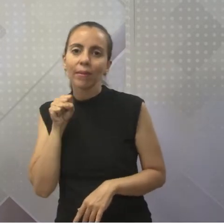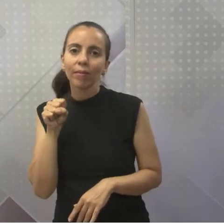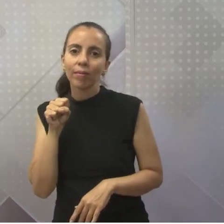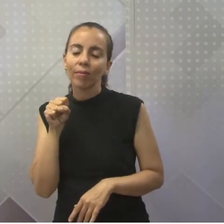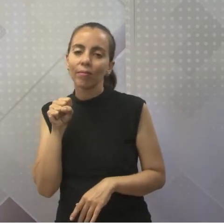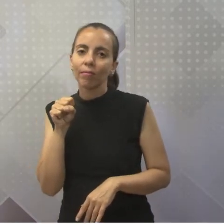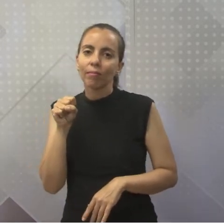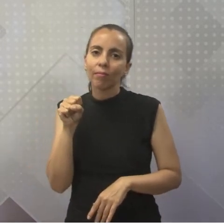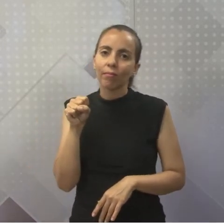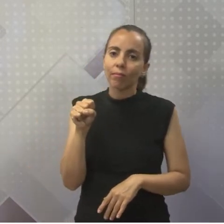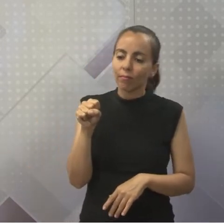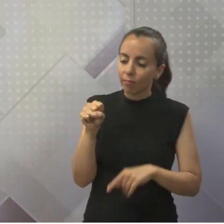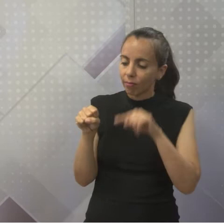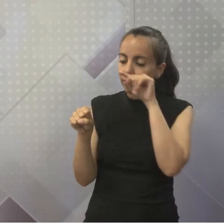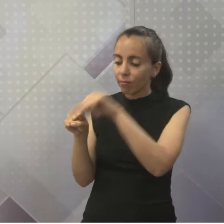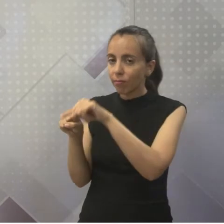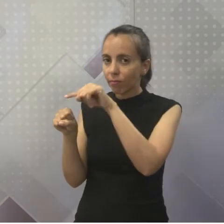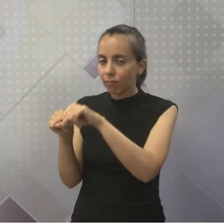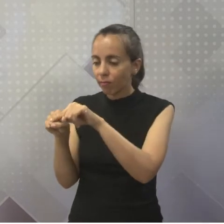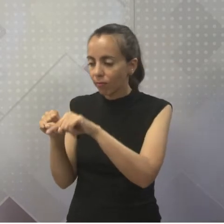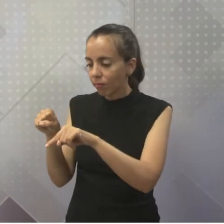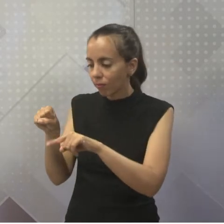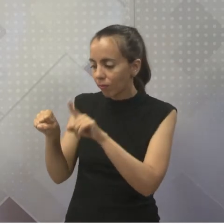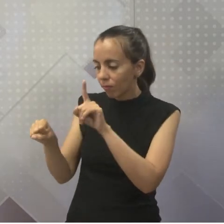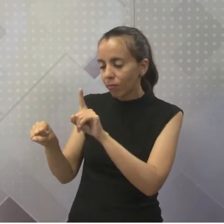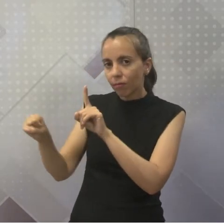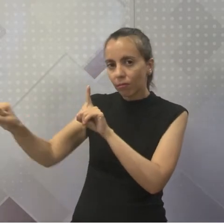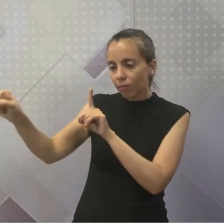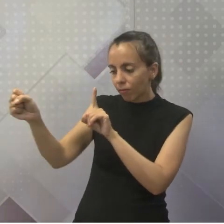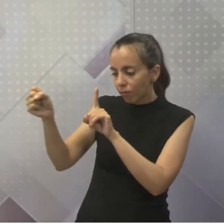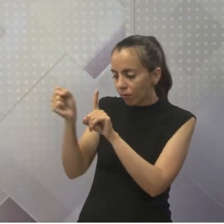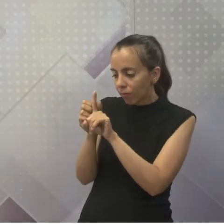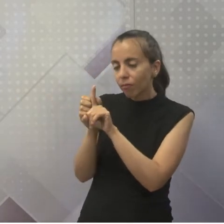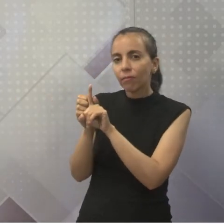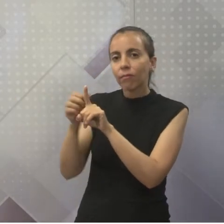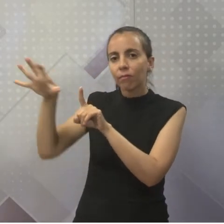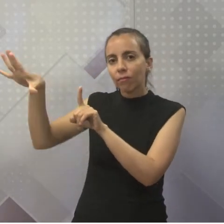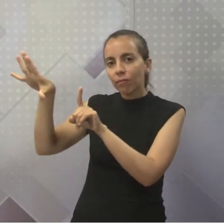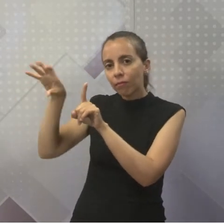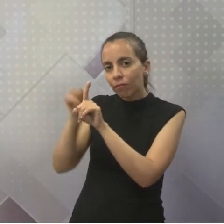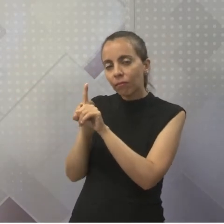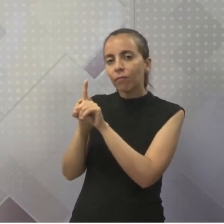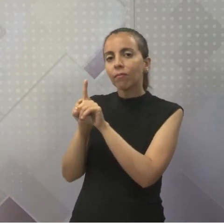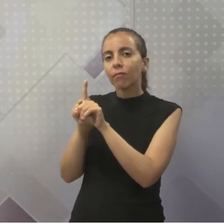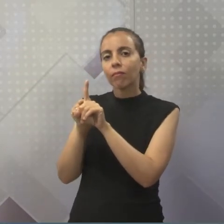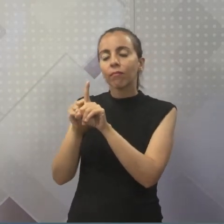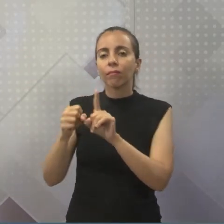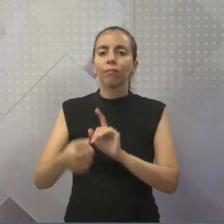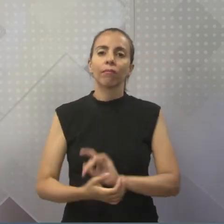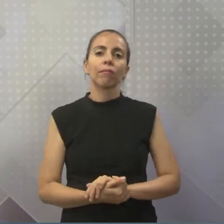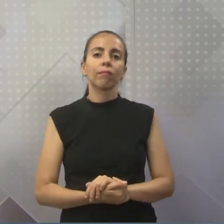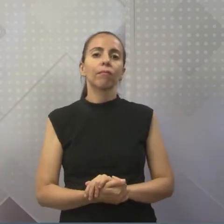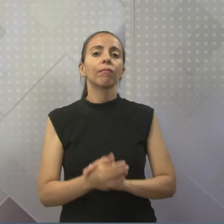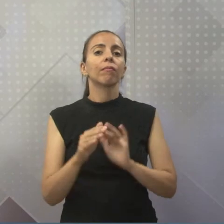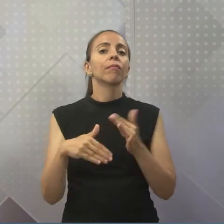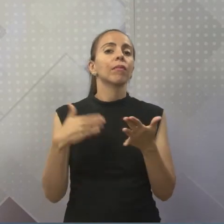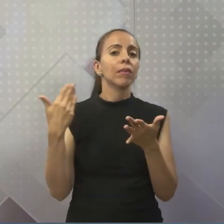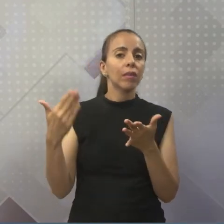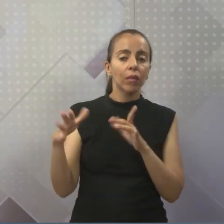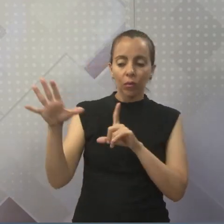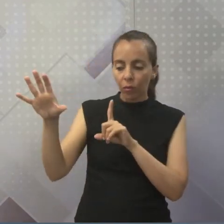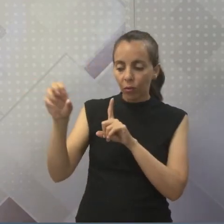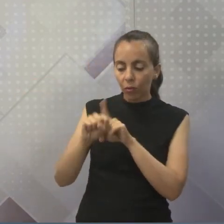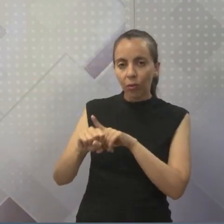objeto, do objeto o agente causador da doença passa para o indivíduo, né? Por isso,